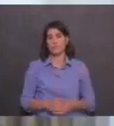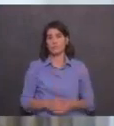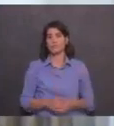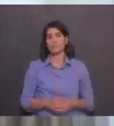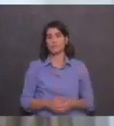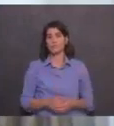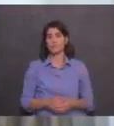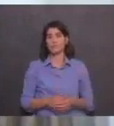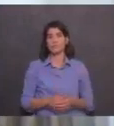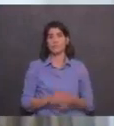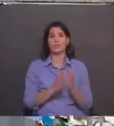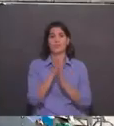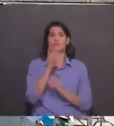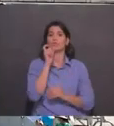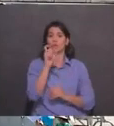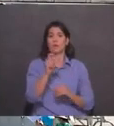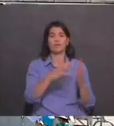di Dio.